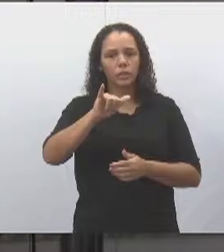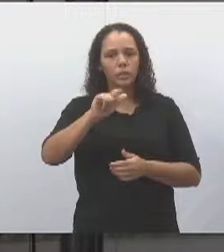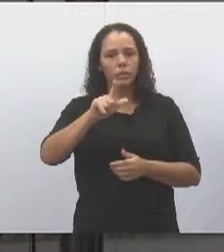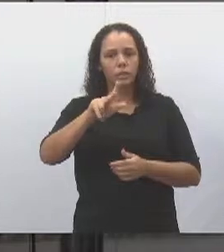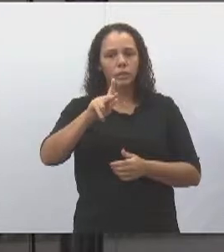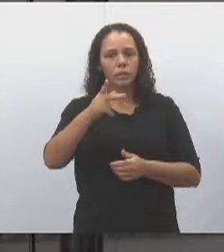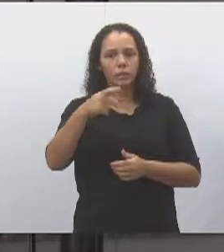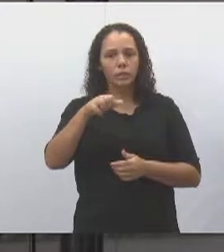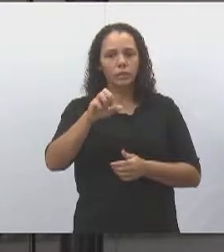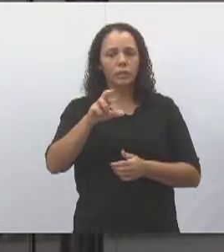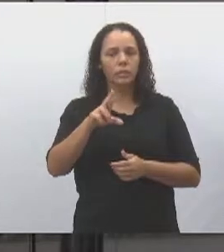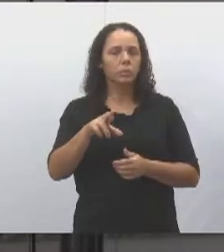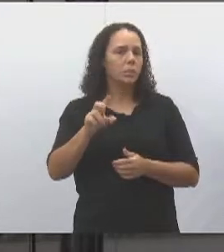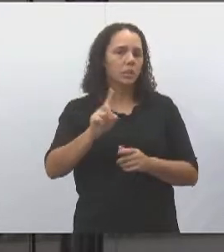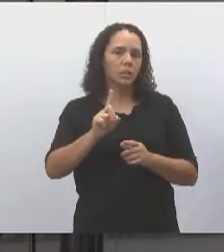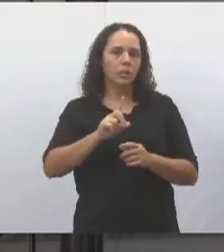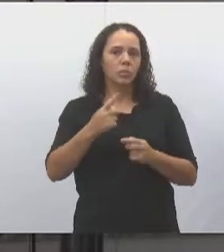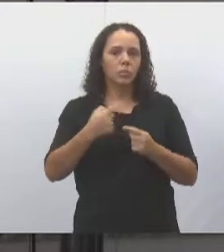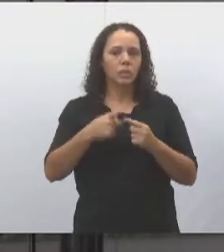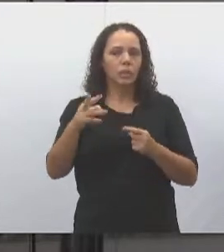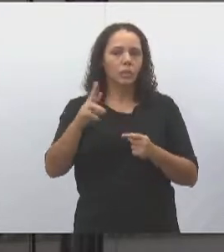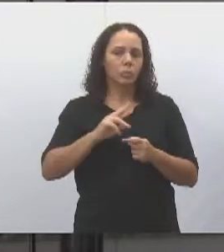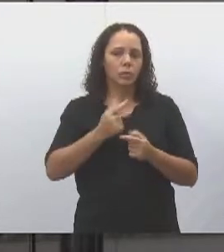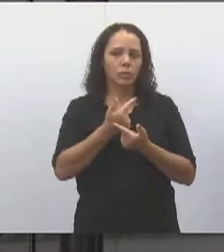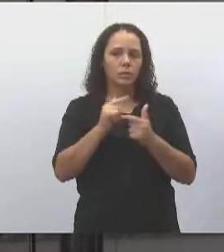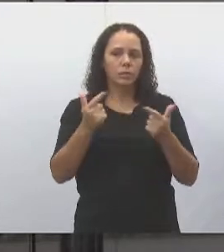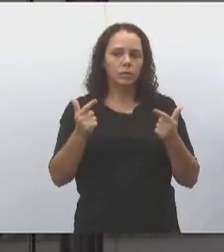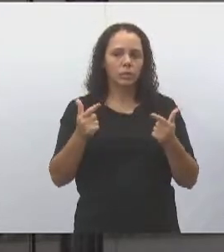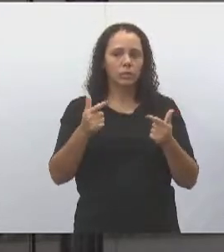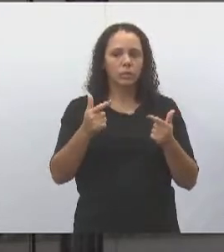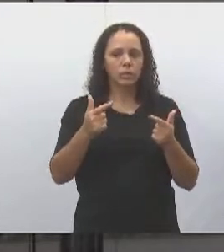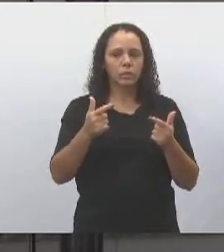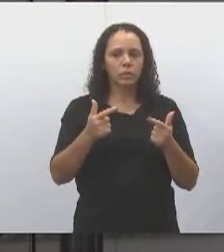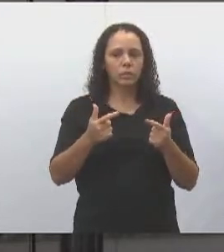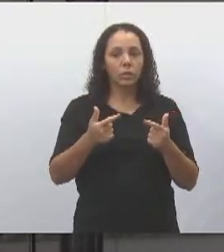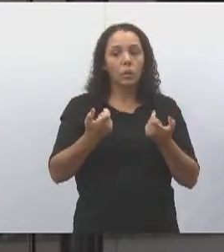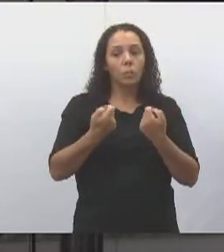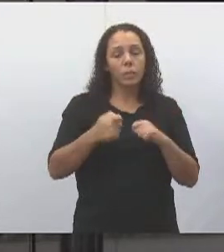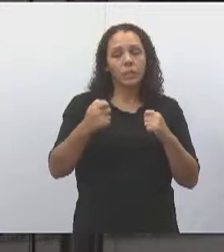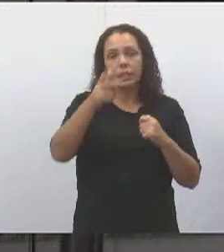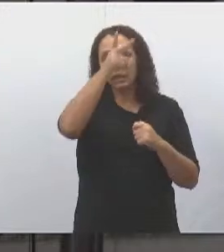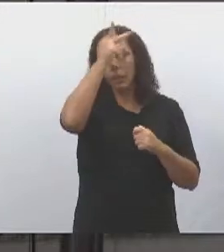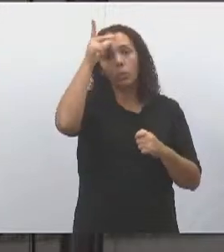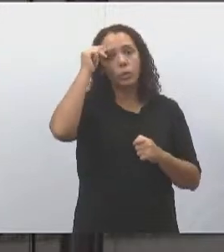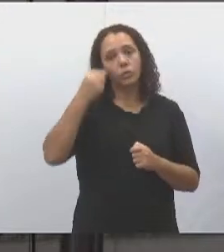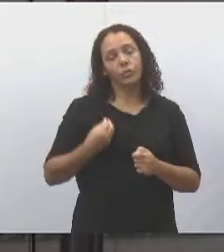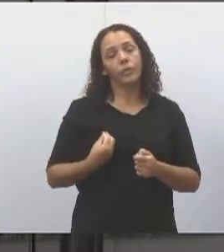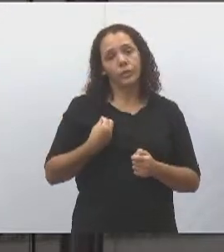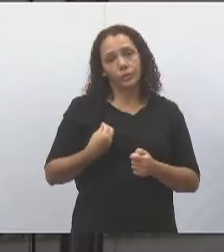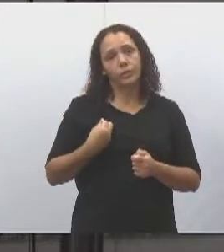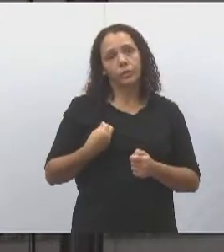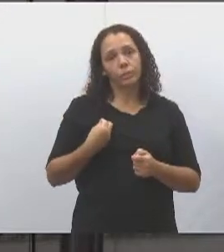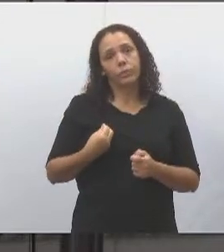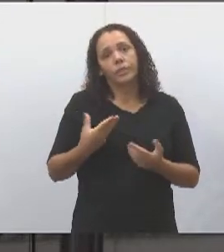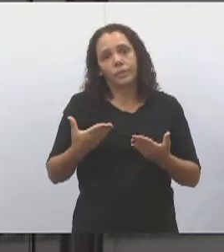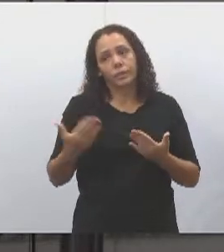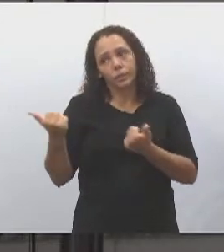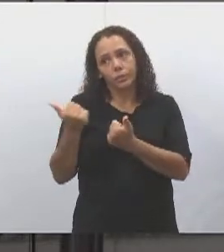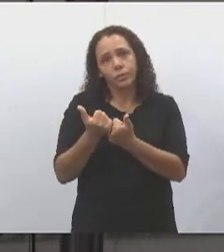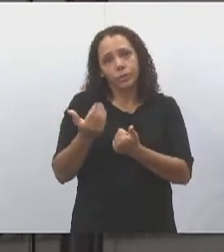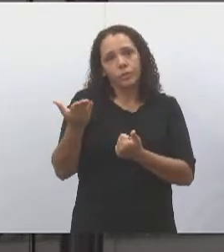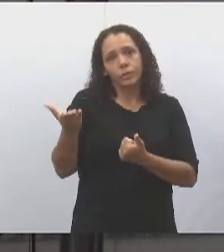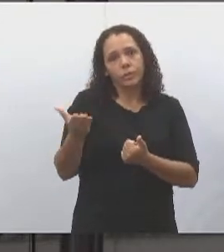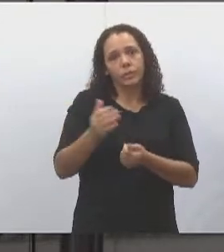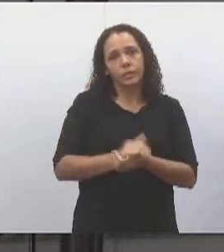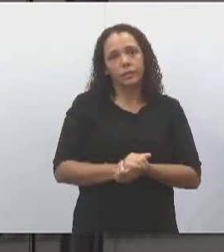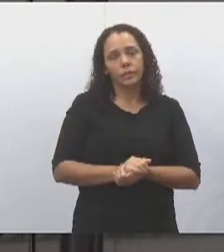pessoa ideal para responder o que nós queríamos, certo? Então, acho que quem devia estar aqui seria o prefeito, que devia estar aqui no lugar dele aqui. Não jogar